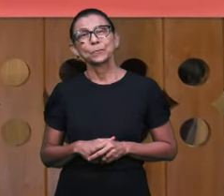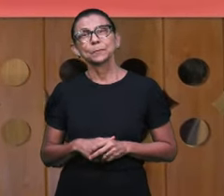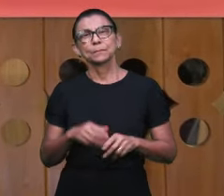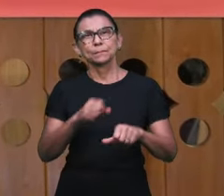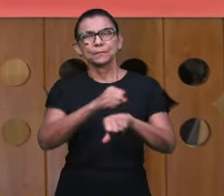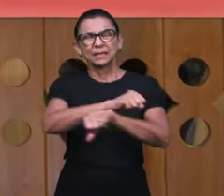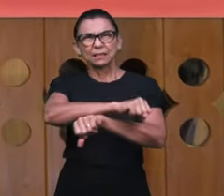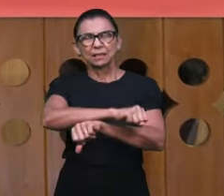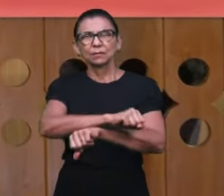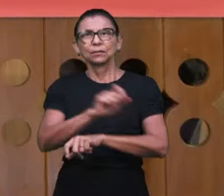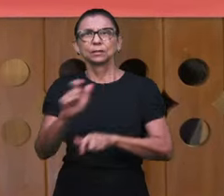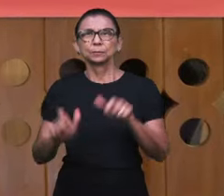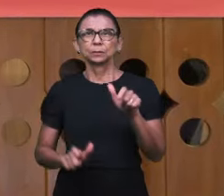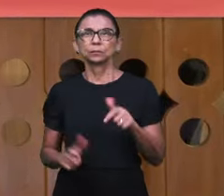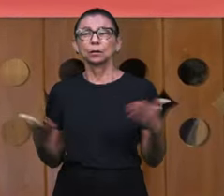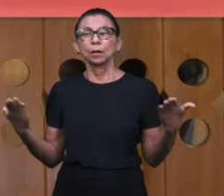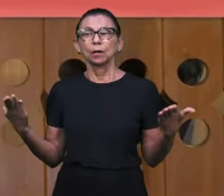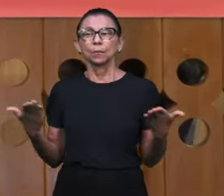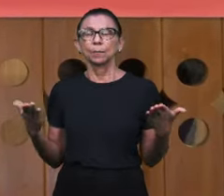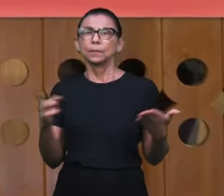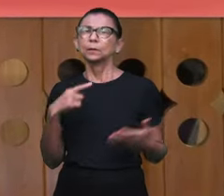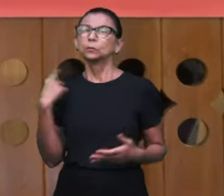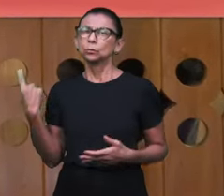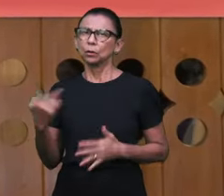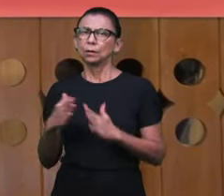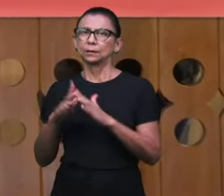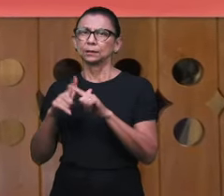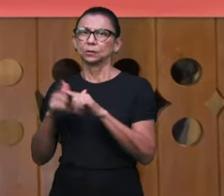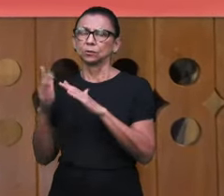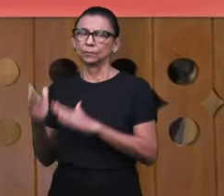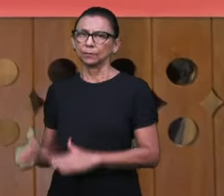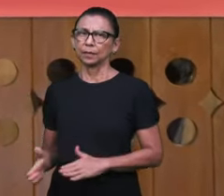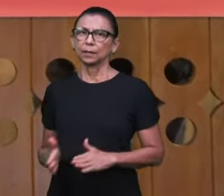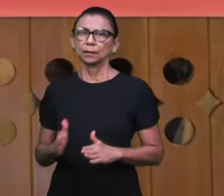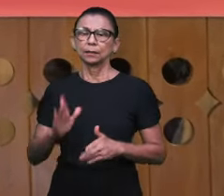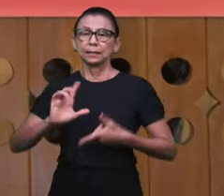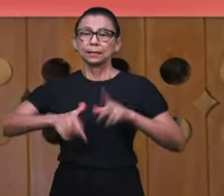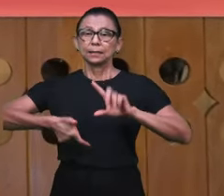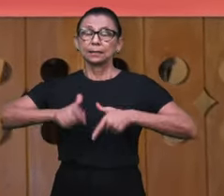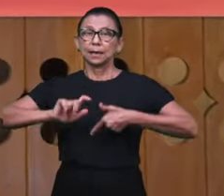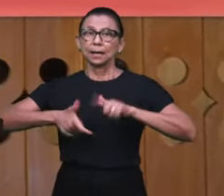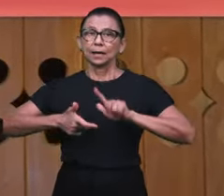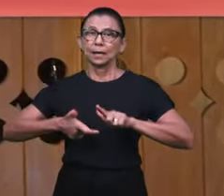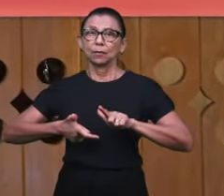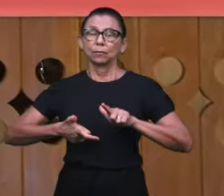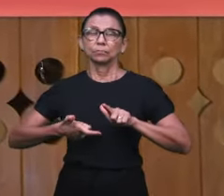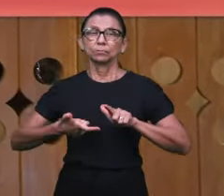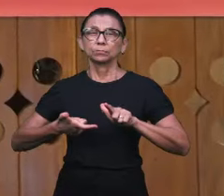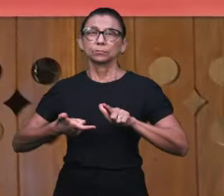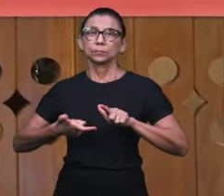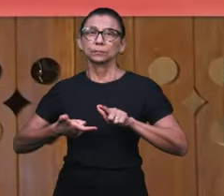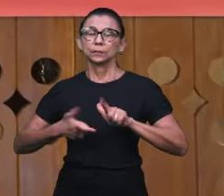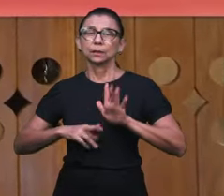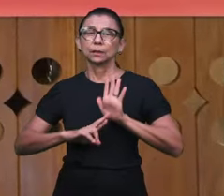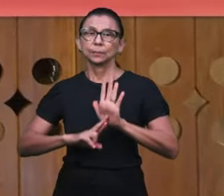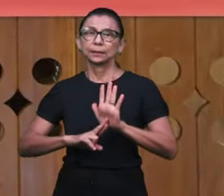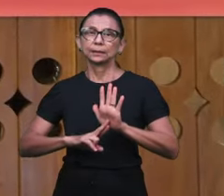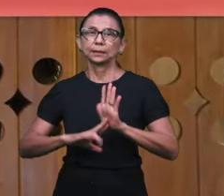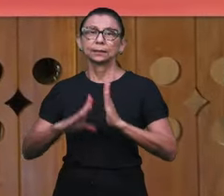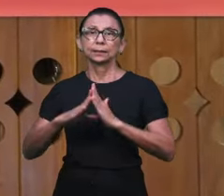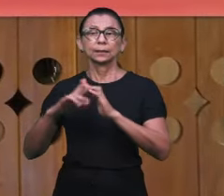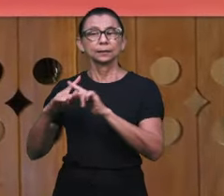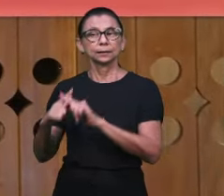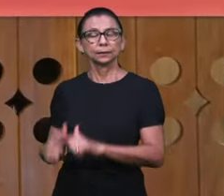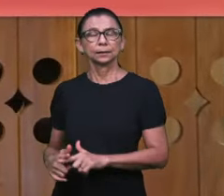Israel, para nós, é a igreja. Nós somos o Israel de Deus. A terra é do